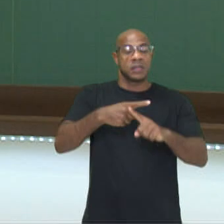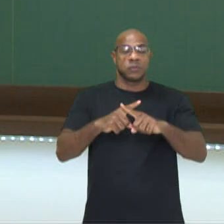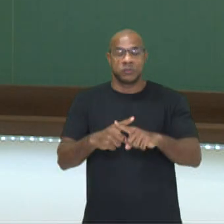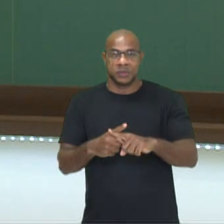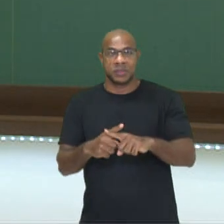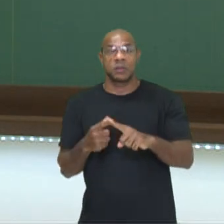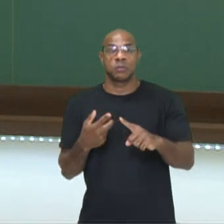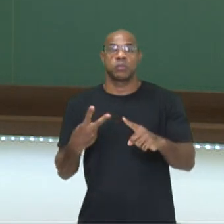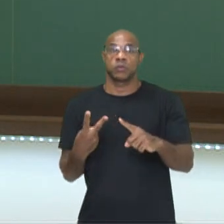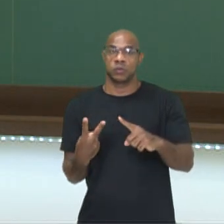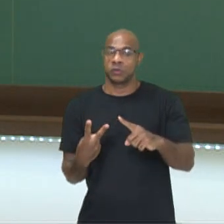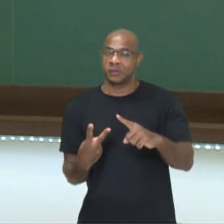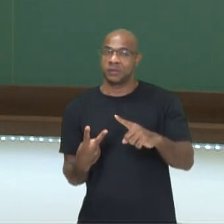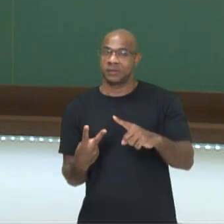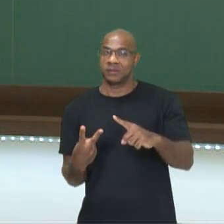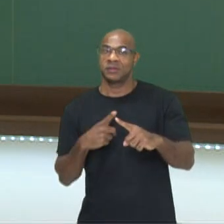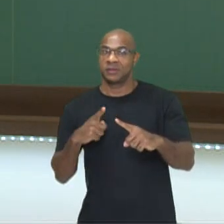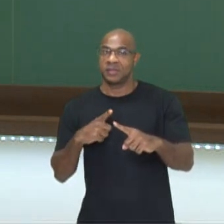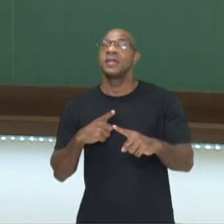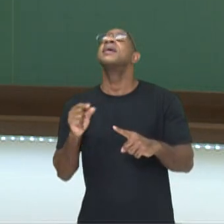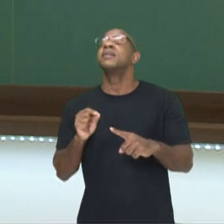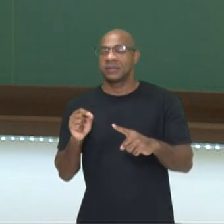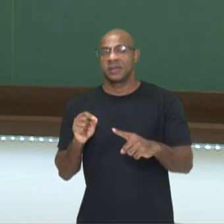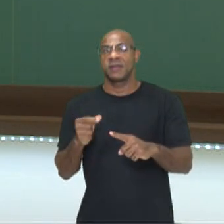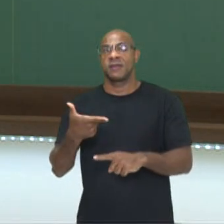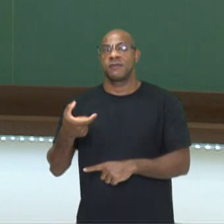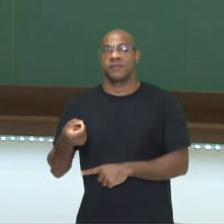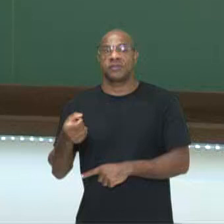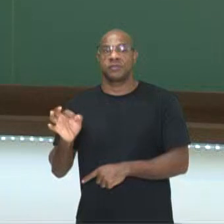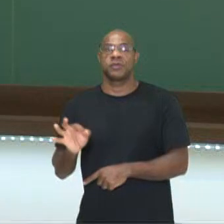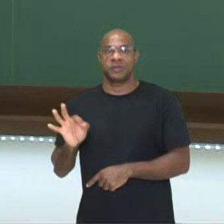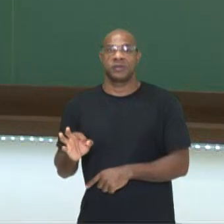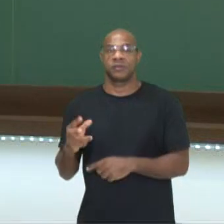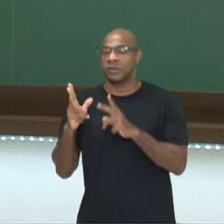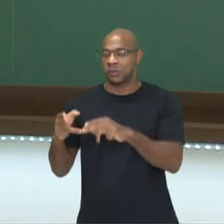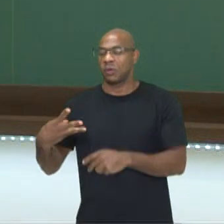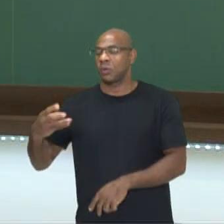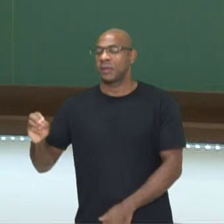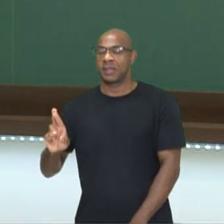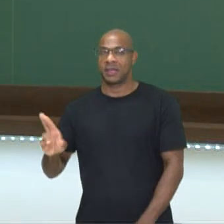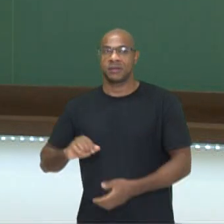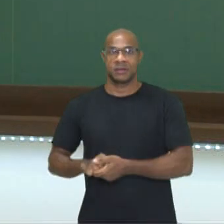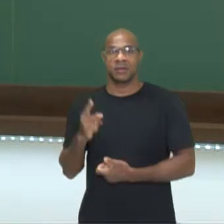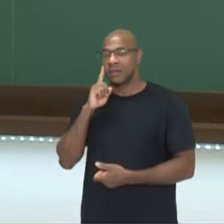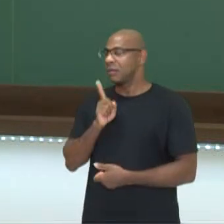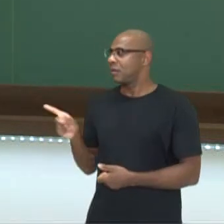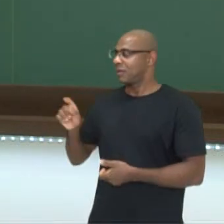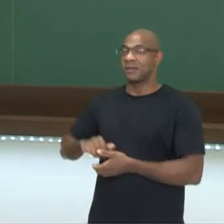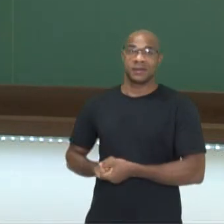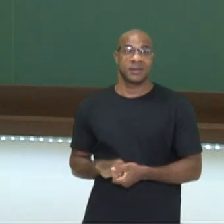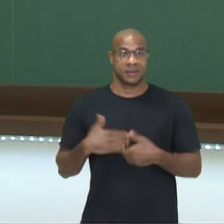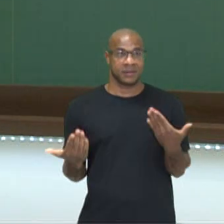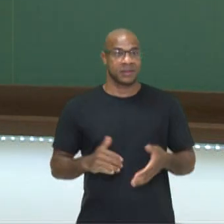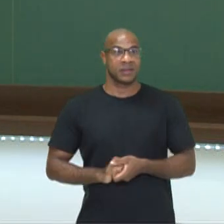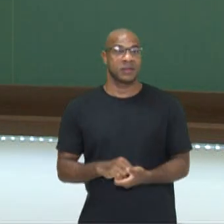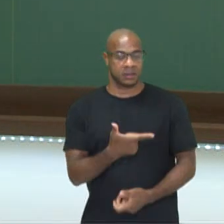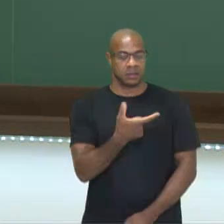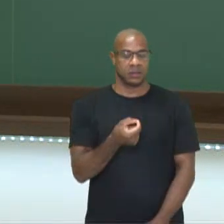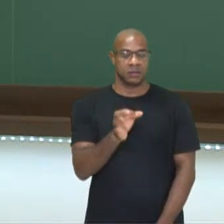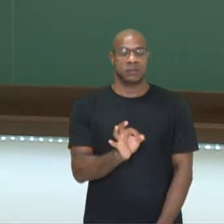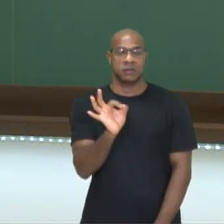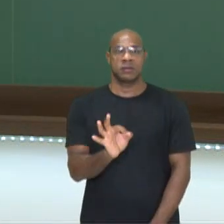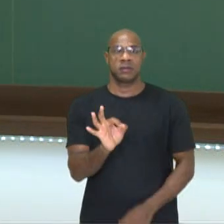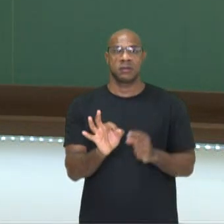por 2, eu tenho 20%, que é igual a R$40. Tudo bem? Agora veja, 20%